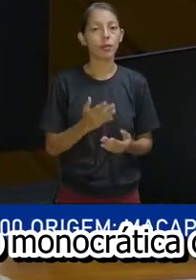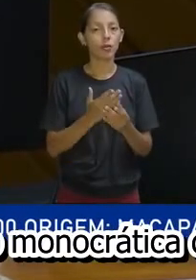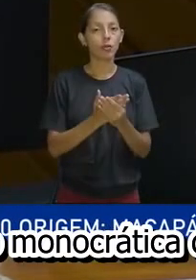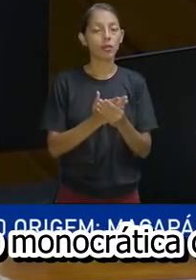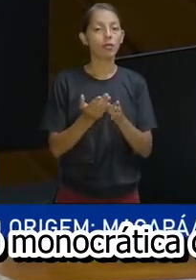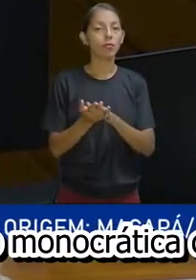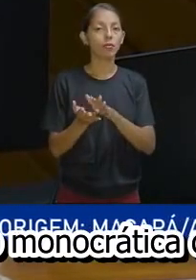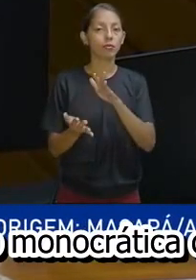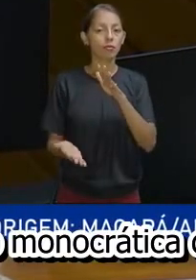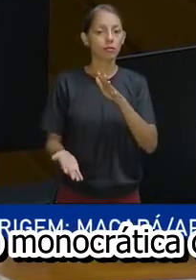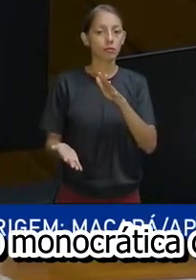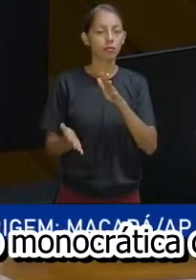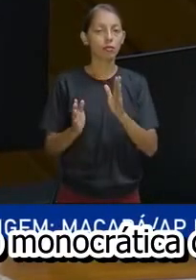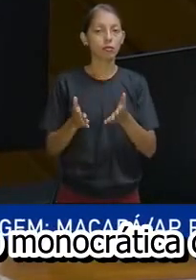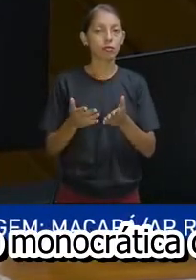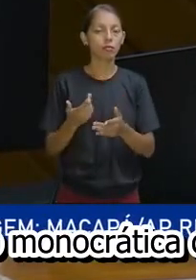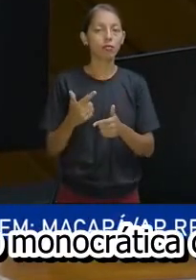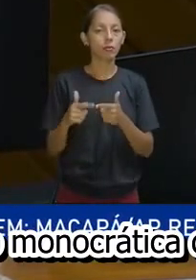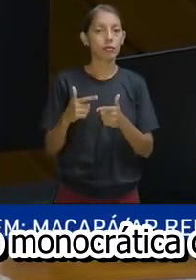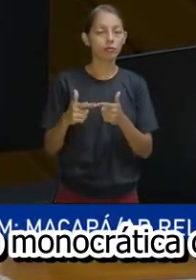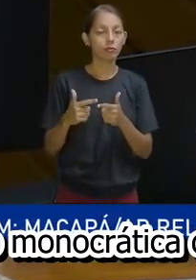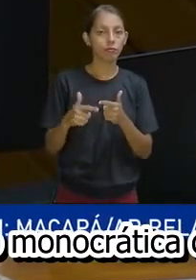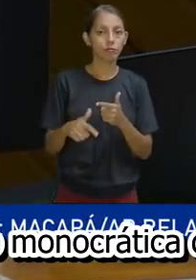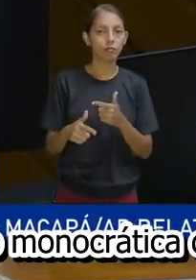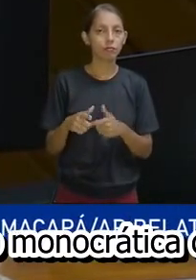agravo regimental, interposto contra a